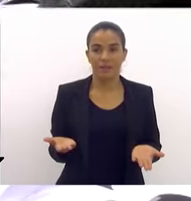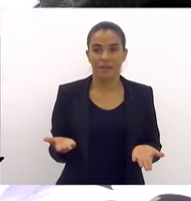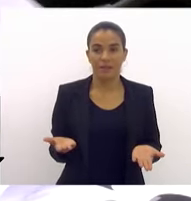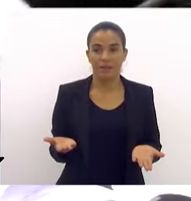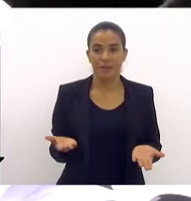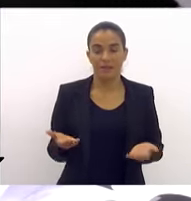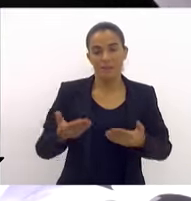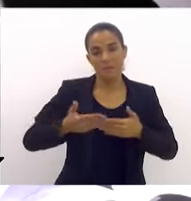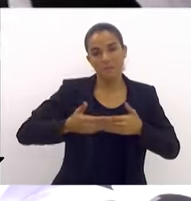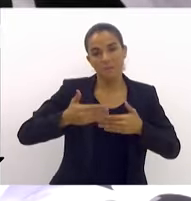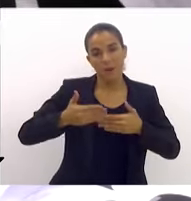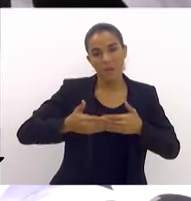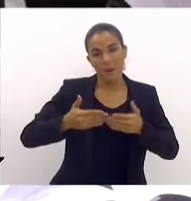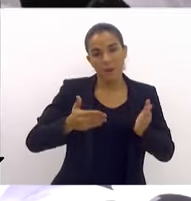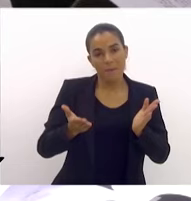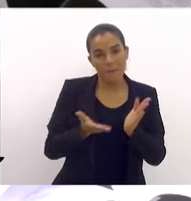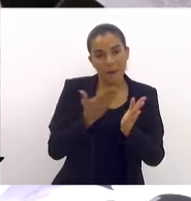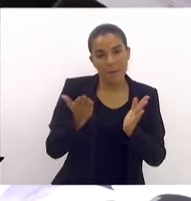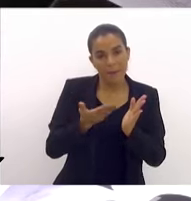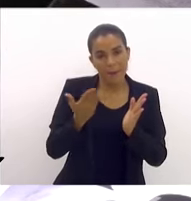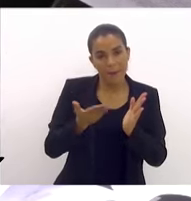mais adiante,